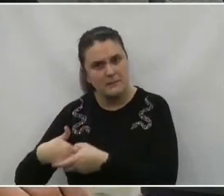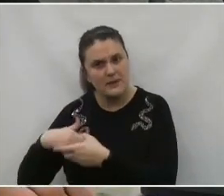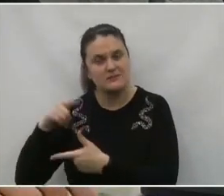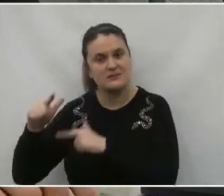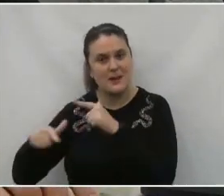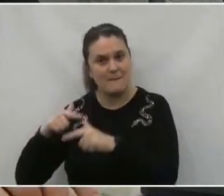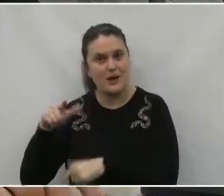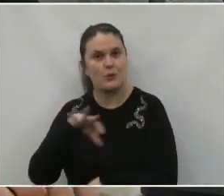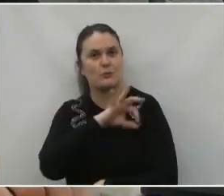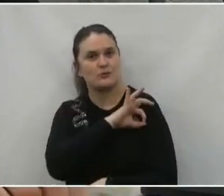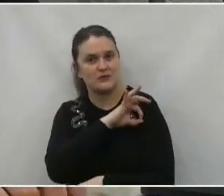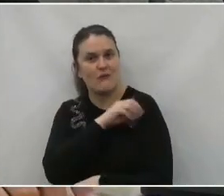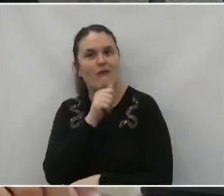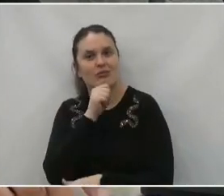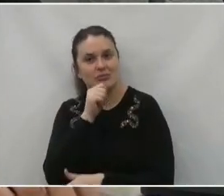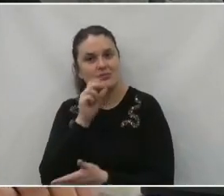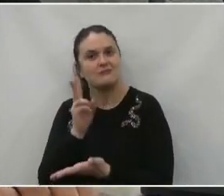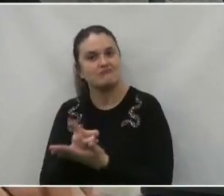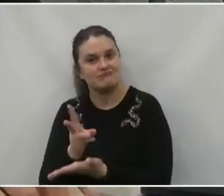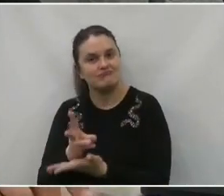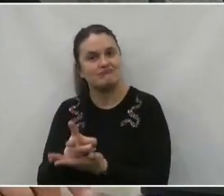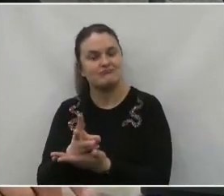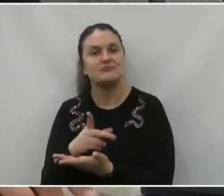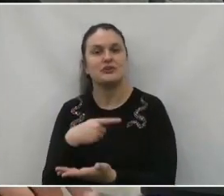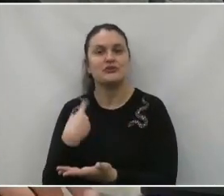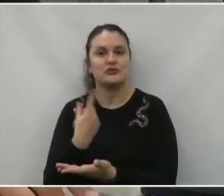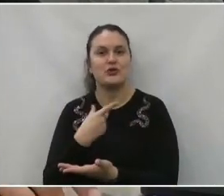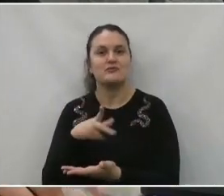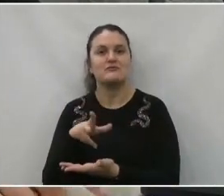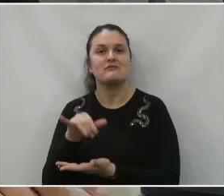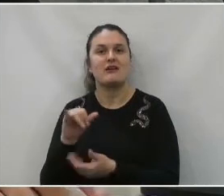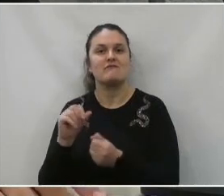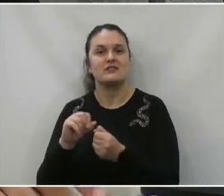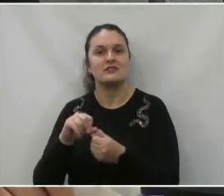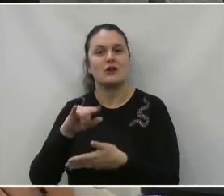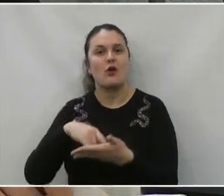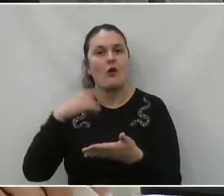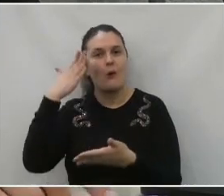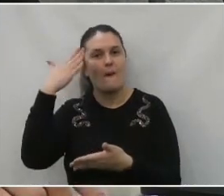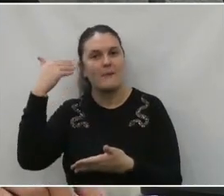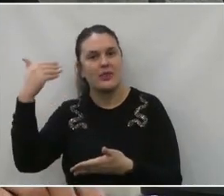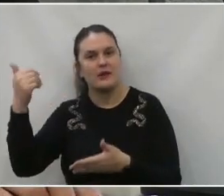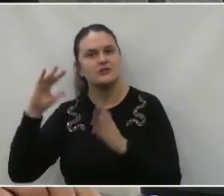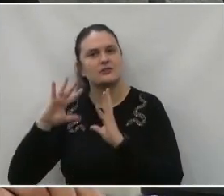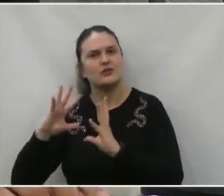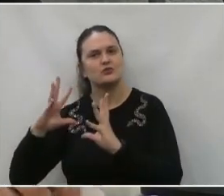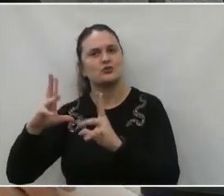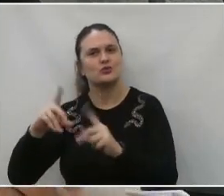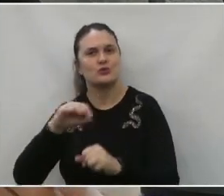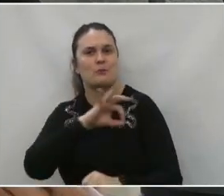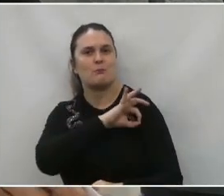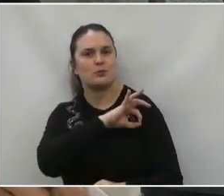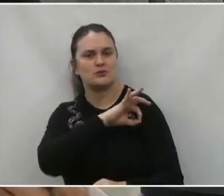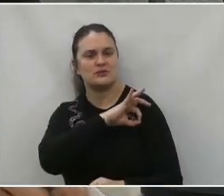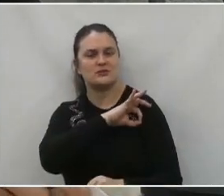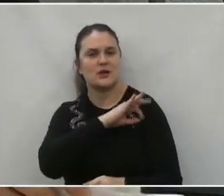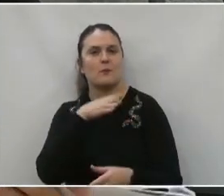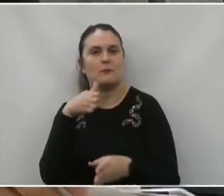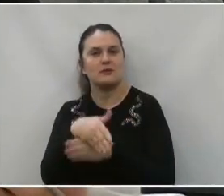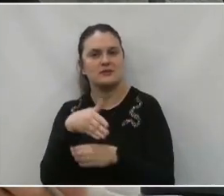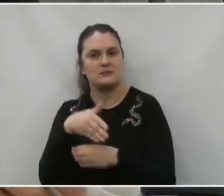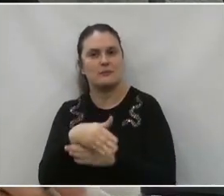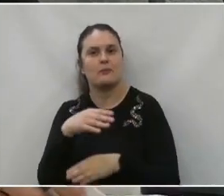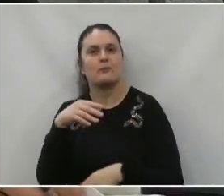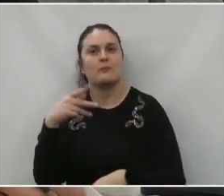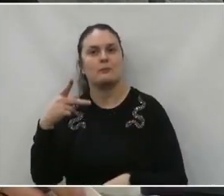até hoje estão dando continuidade, e nós estaremos aqui fazendo uma homenagem a todos esses policiais que participaram do